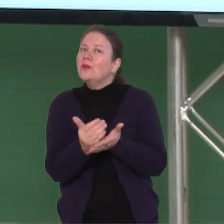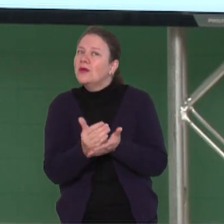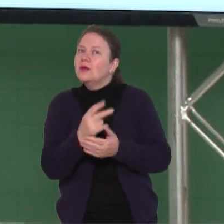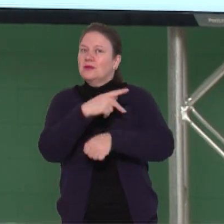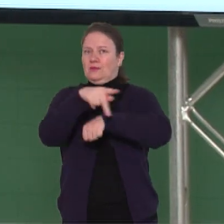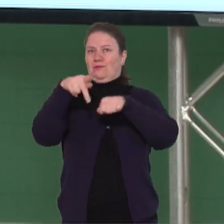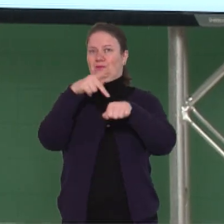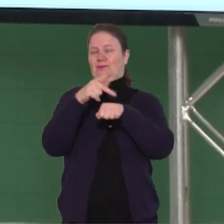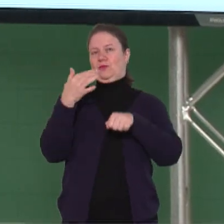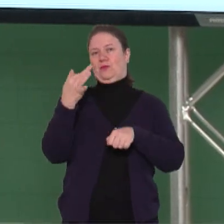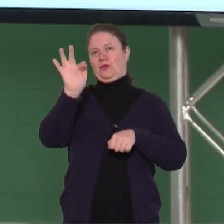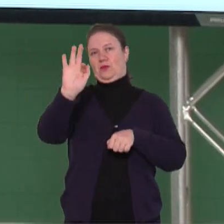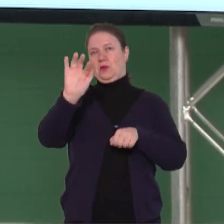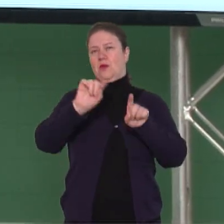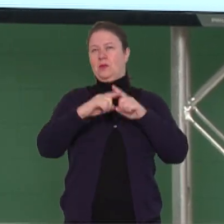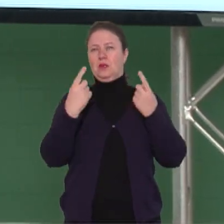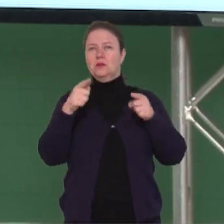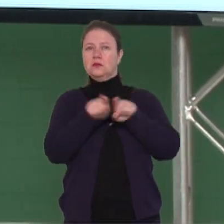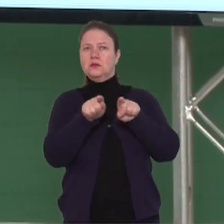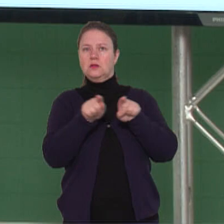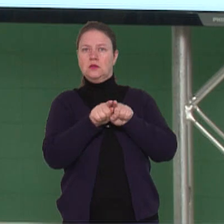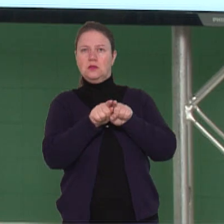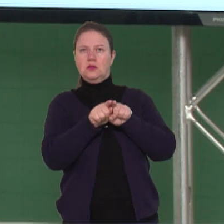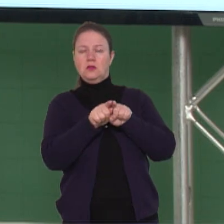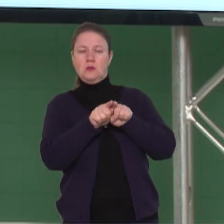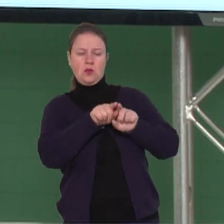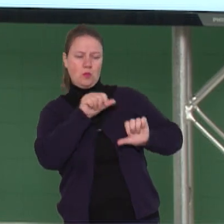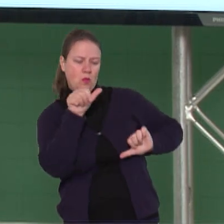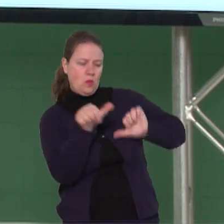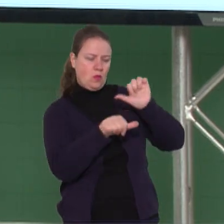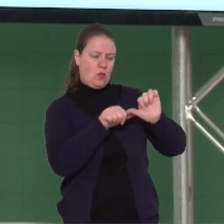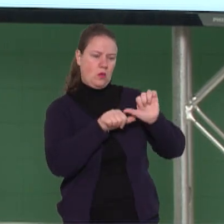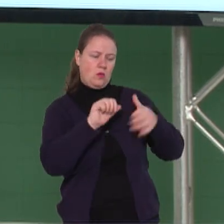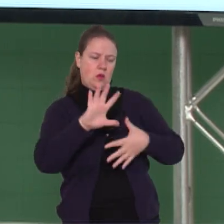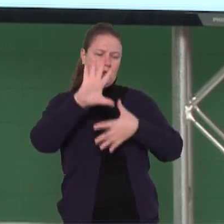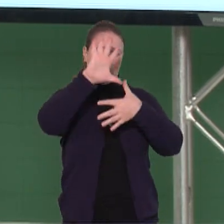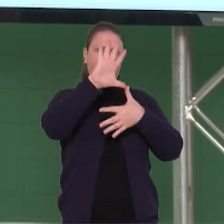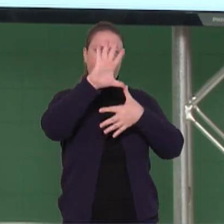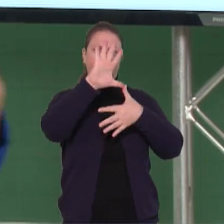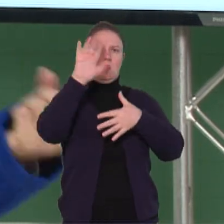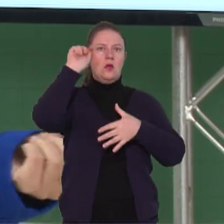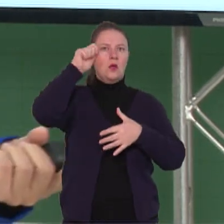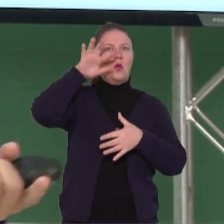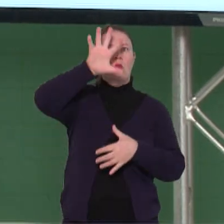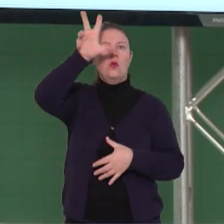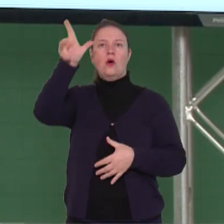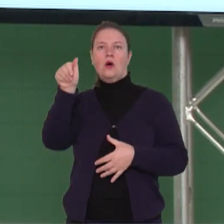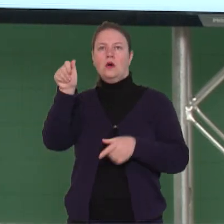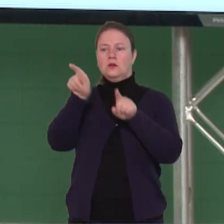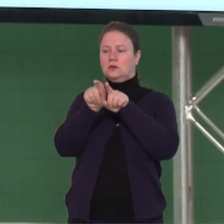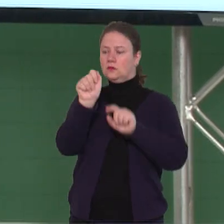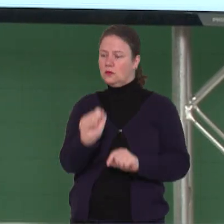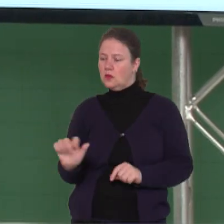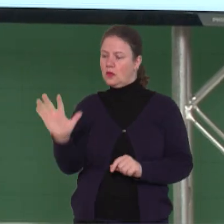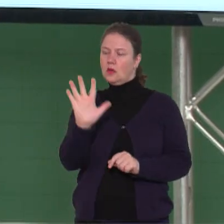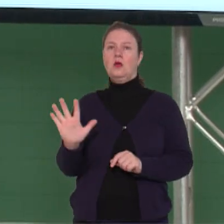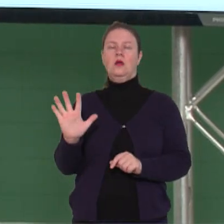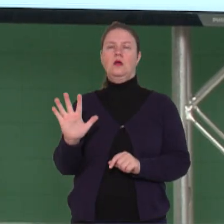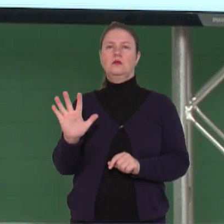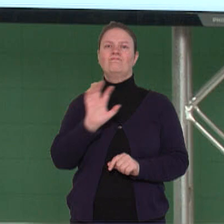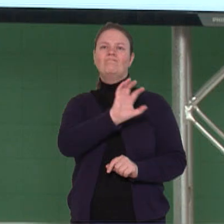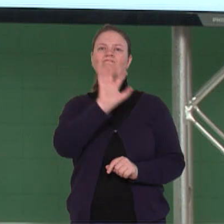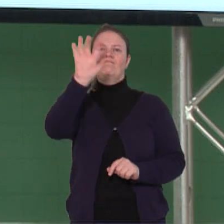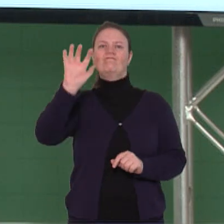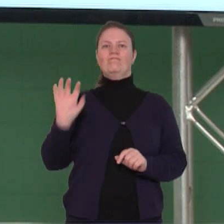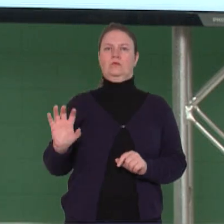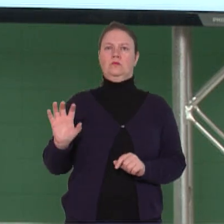impacto também aqui na América, ela tem um impacto na África, na Ásia. Então, os ideais que são propostos pela Revolução